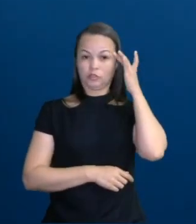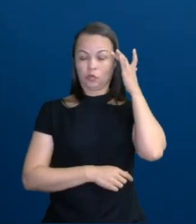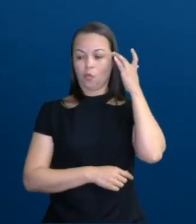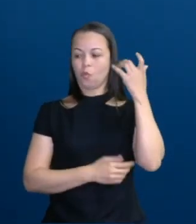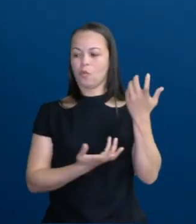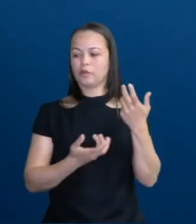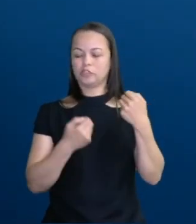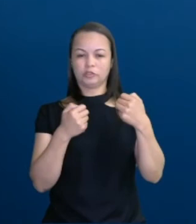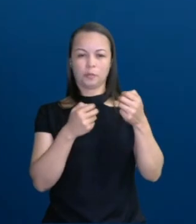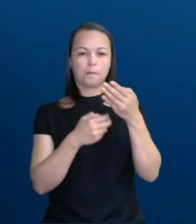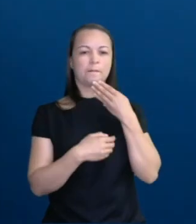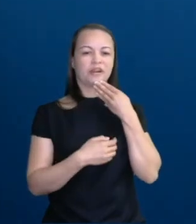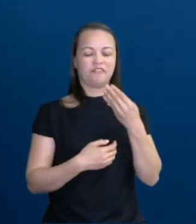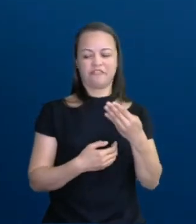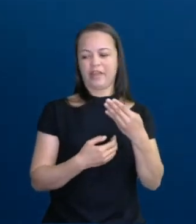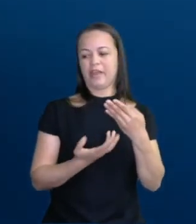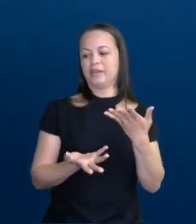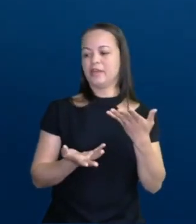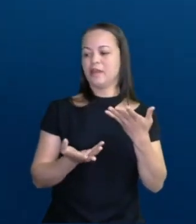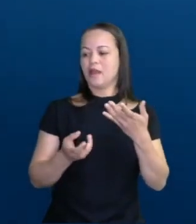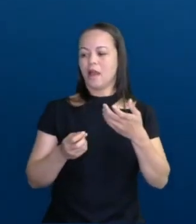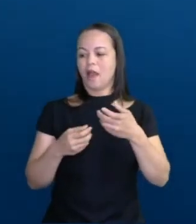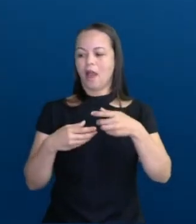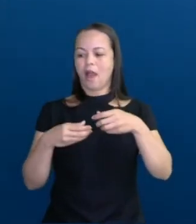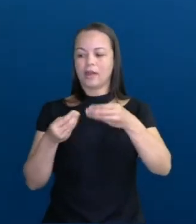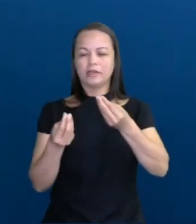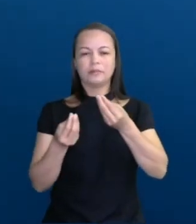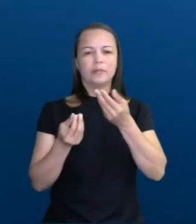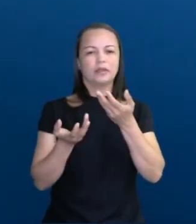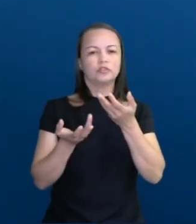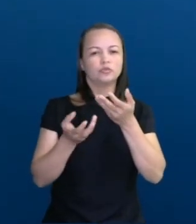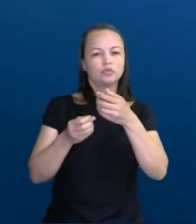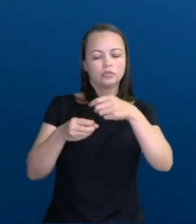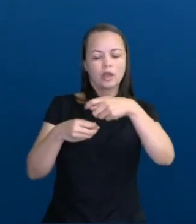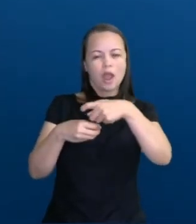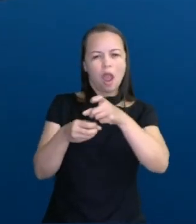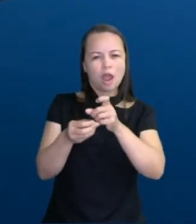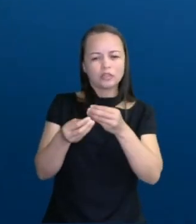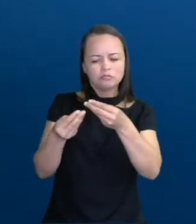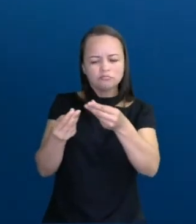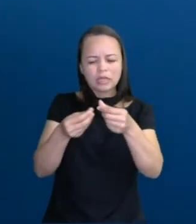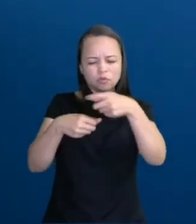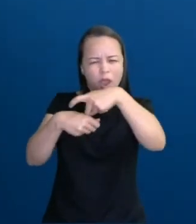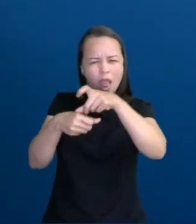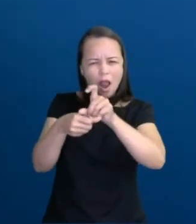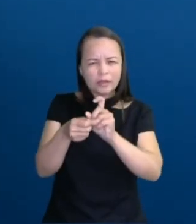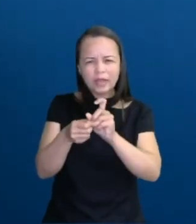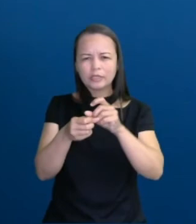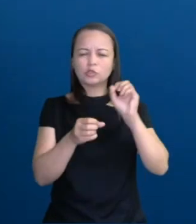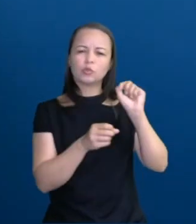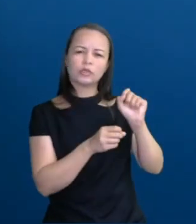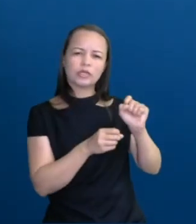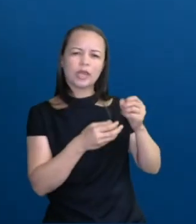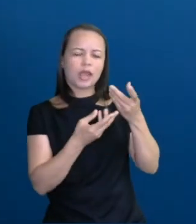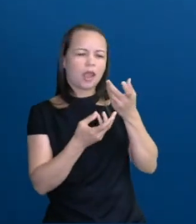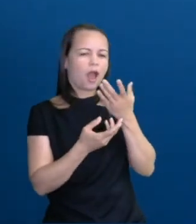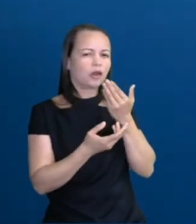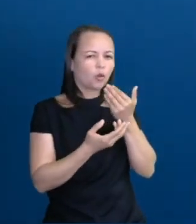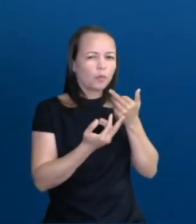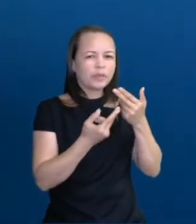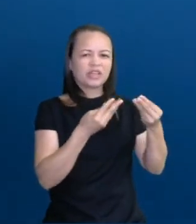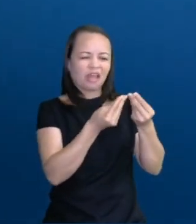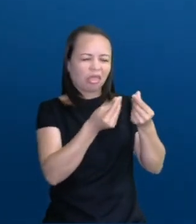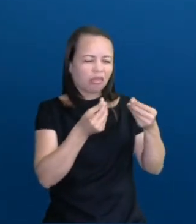alimentos conservados a alimentos estragados está verdadeiro está verdadeiro quem prefere